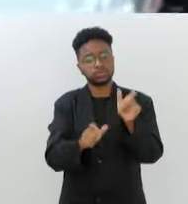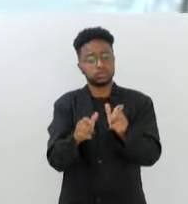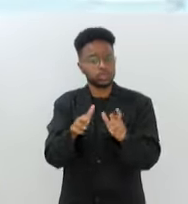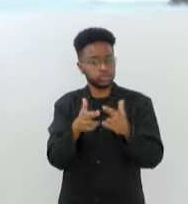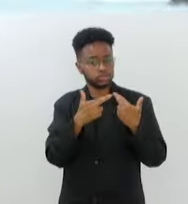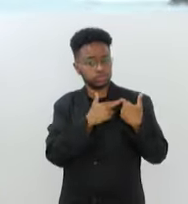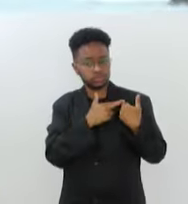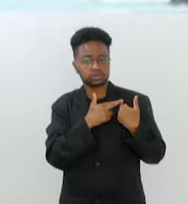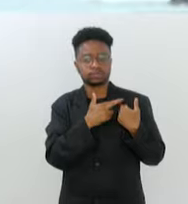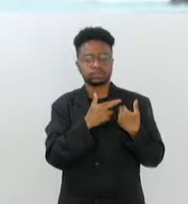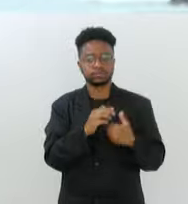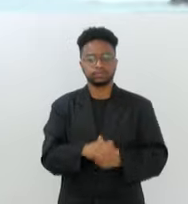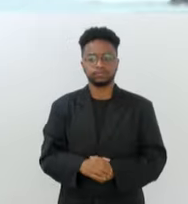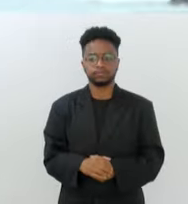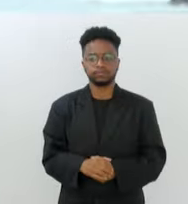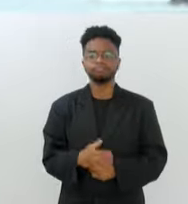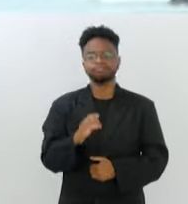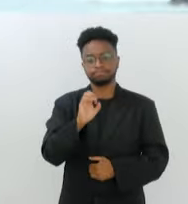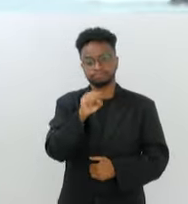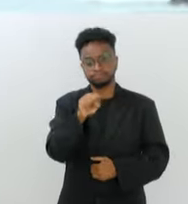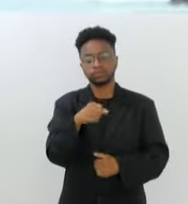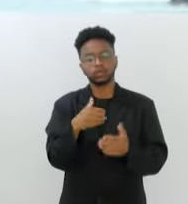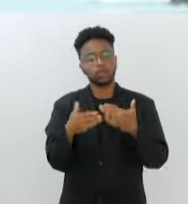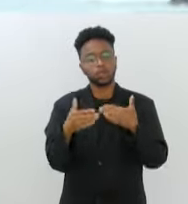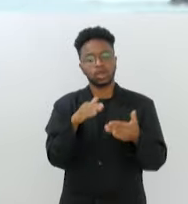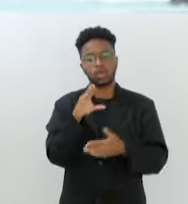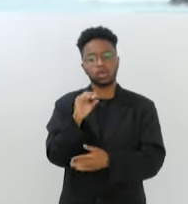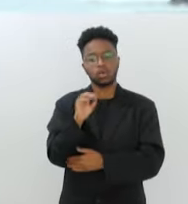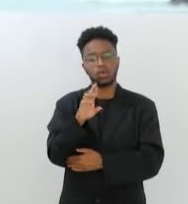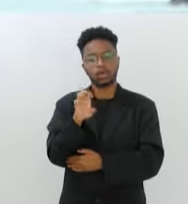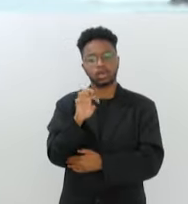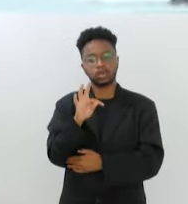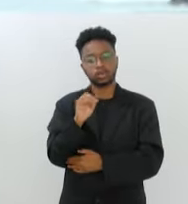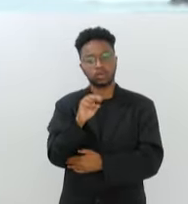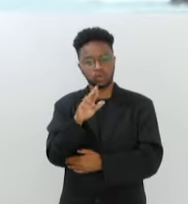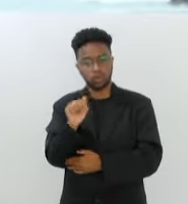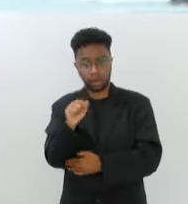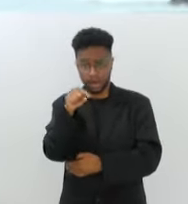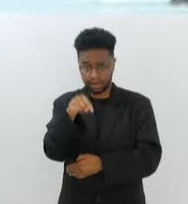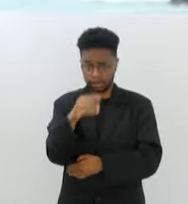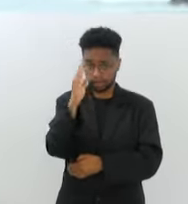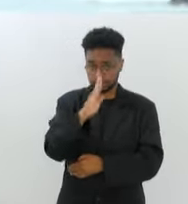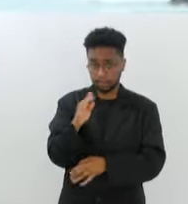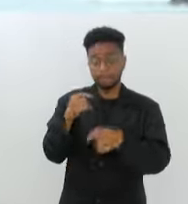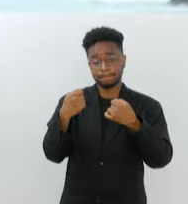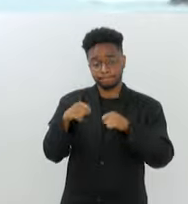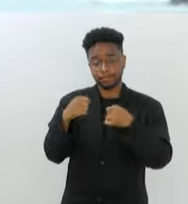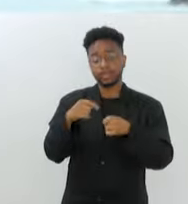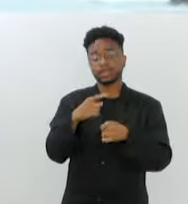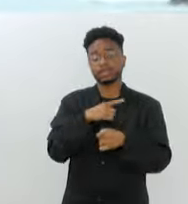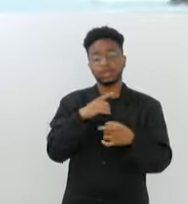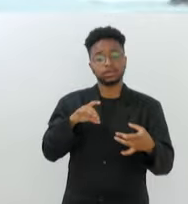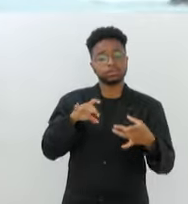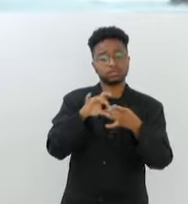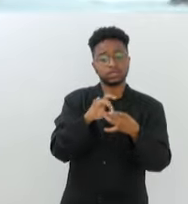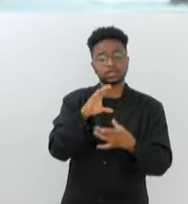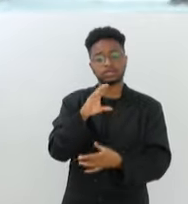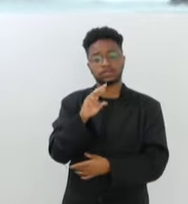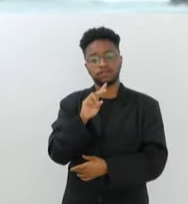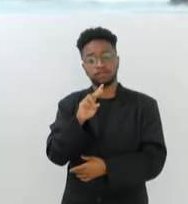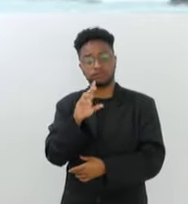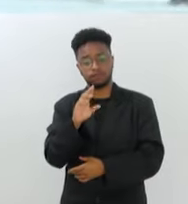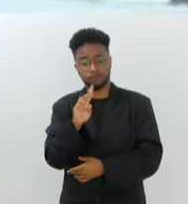essas operações? Com certeza. Qualquer corretora aqui no Brasil, ela, para ser corretora, ela tem que estar credenciada à CVM, Comissão de